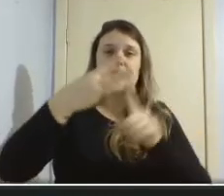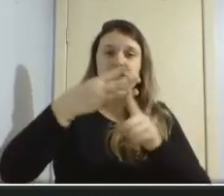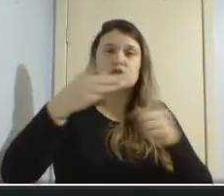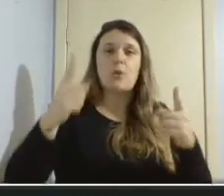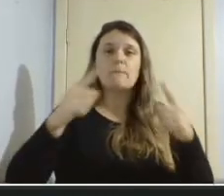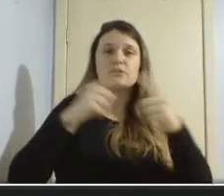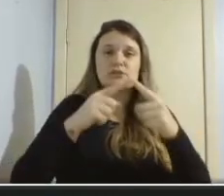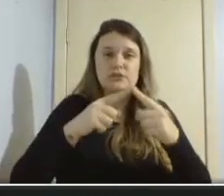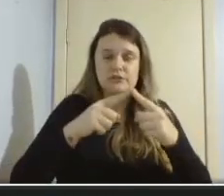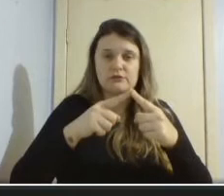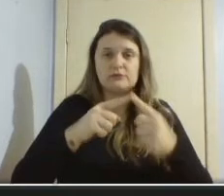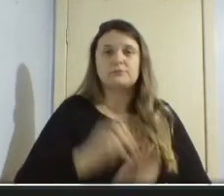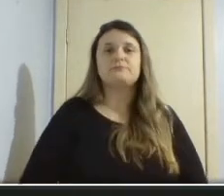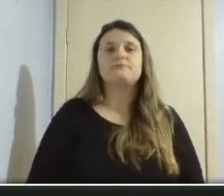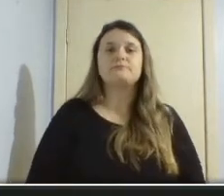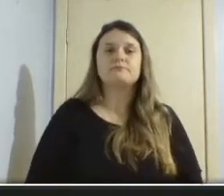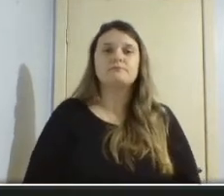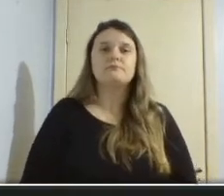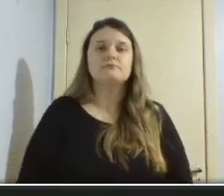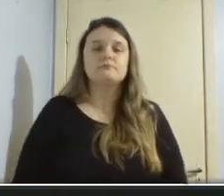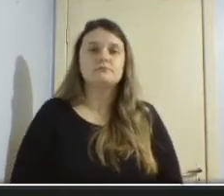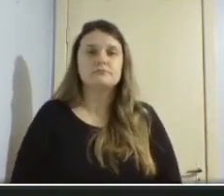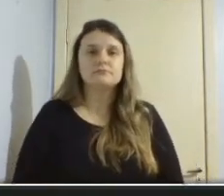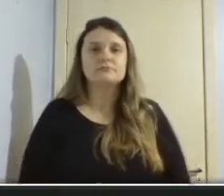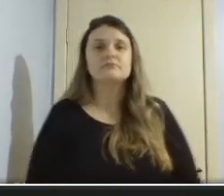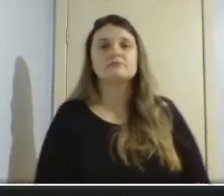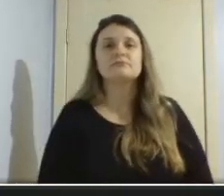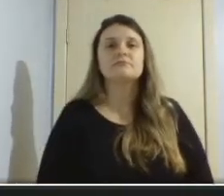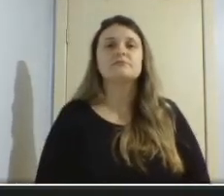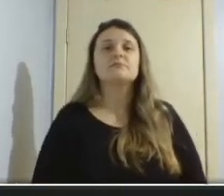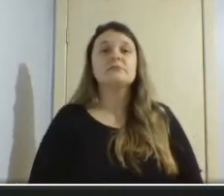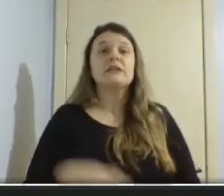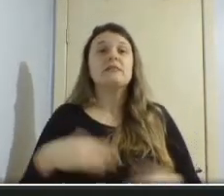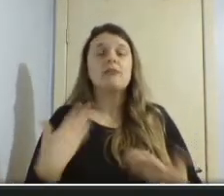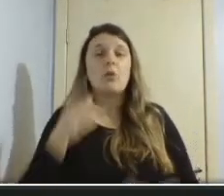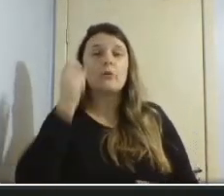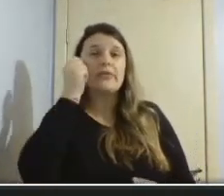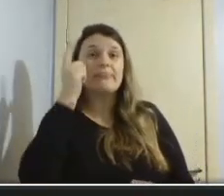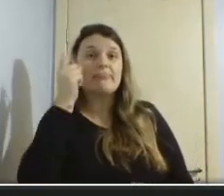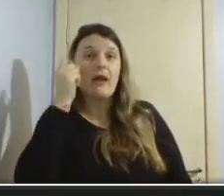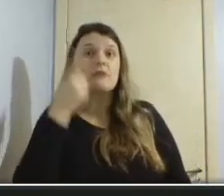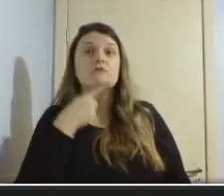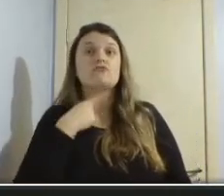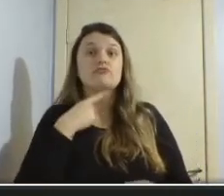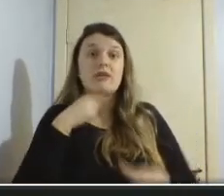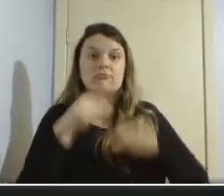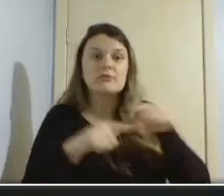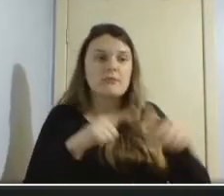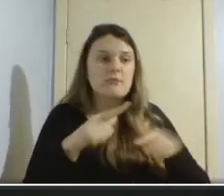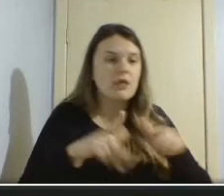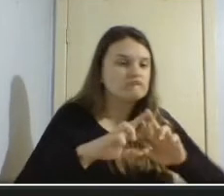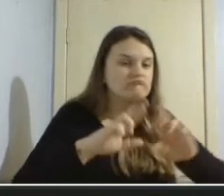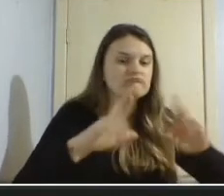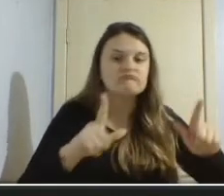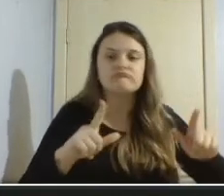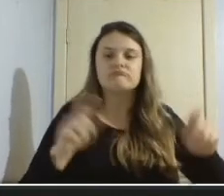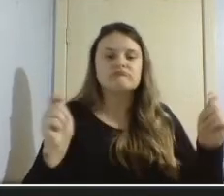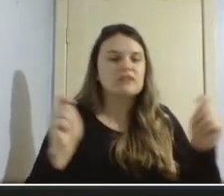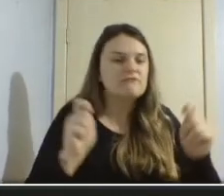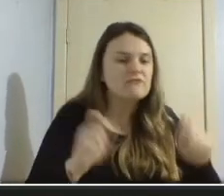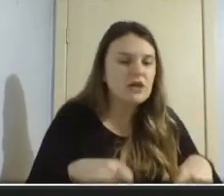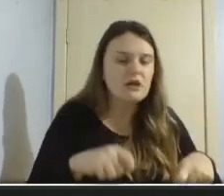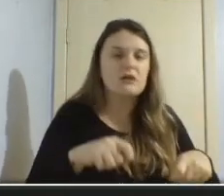e empreendedorismo. Para ele poder ter efeito, é importante que se tenha no município uma